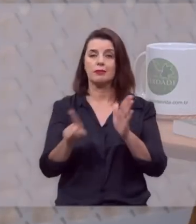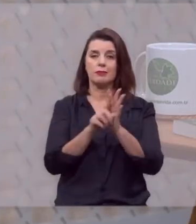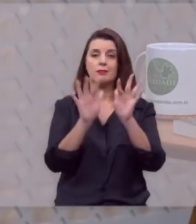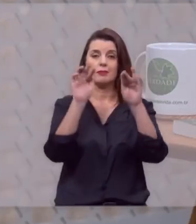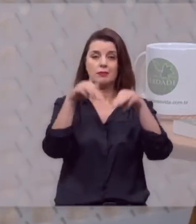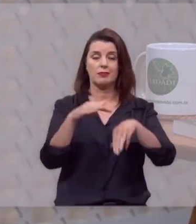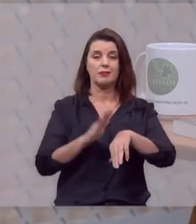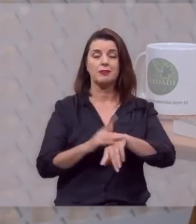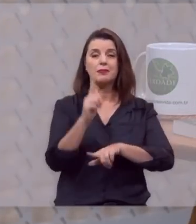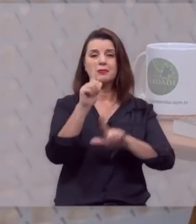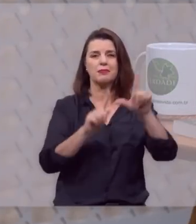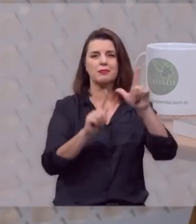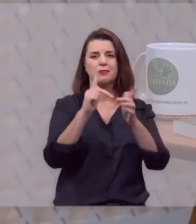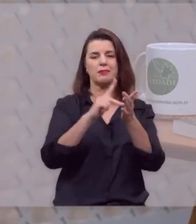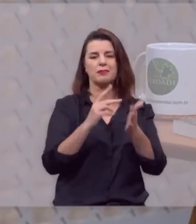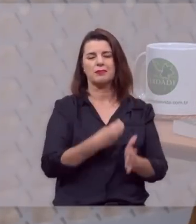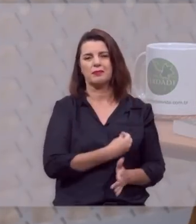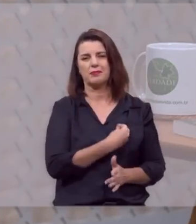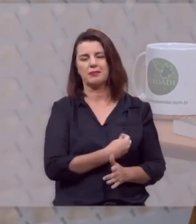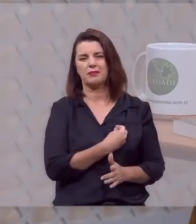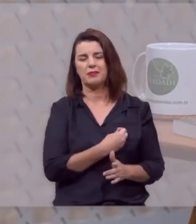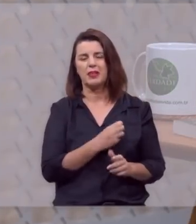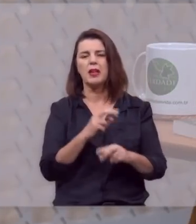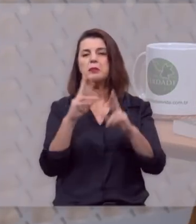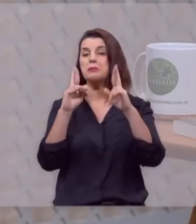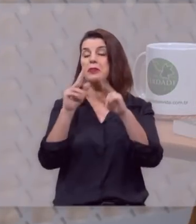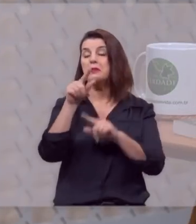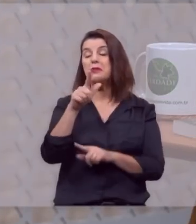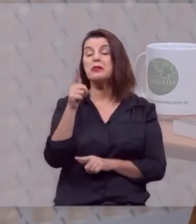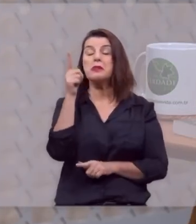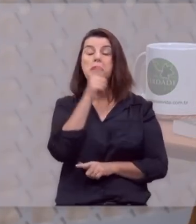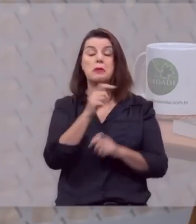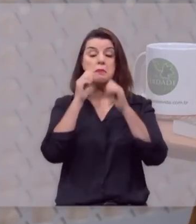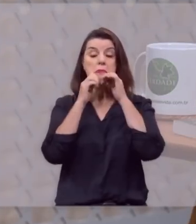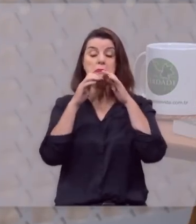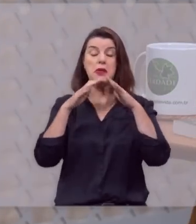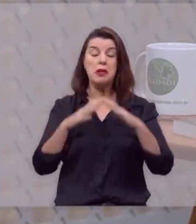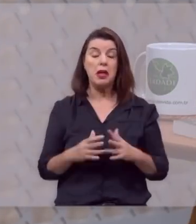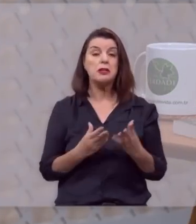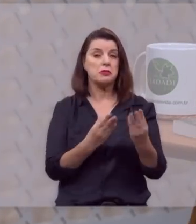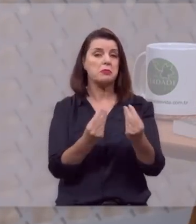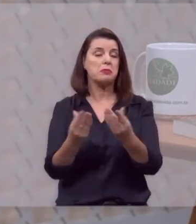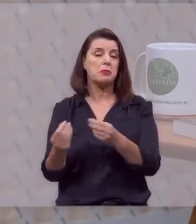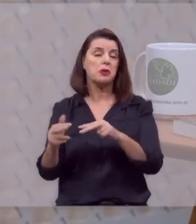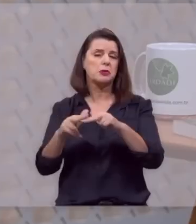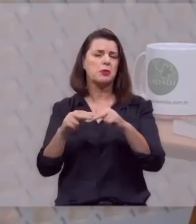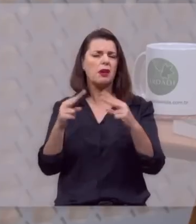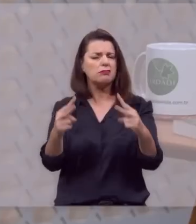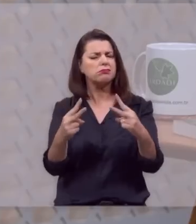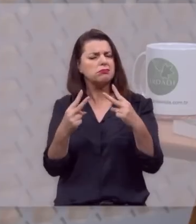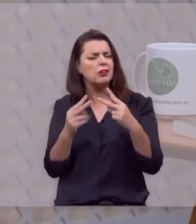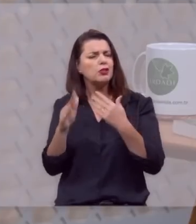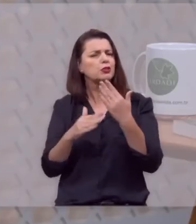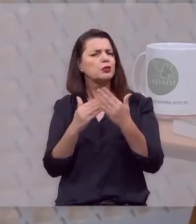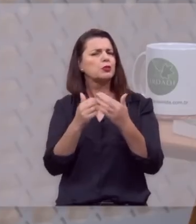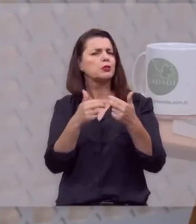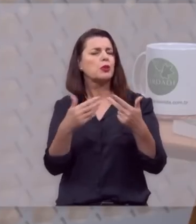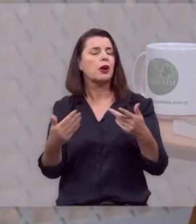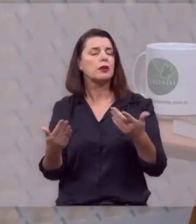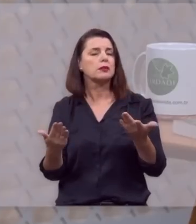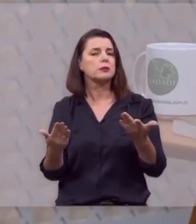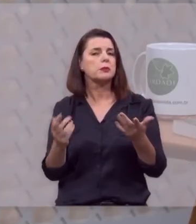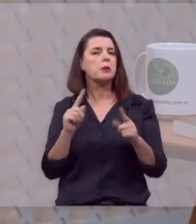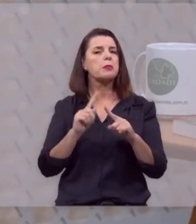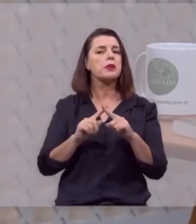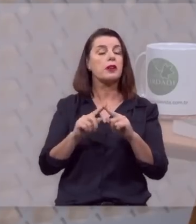Chegamos ao final de mais um Verdade e Vida. Espero que você tenha sido ricamente abençoado por tudo que você ouviu hoje. Afinal de